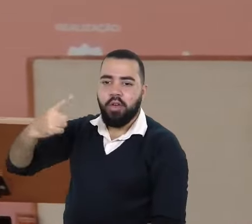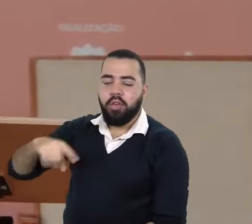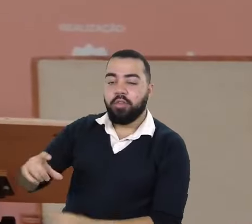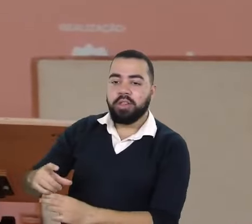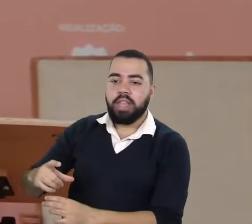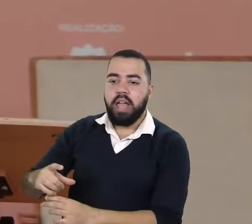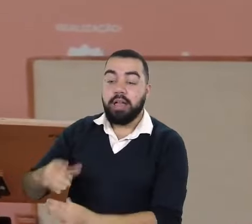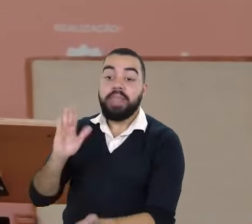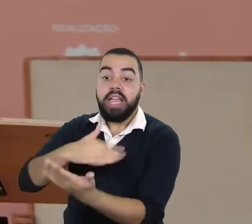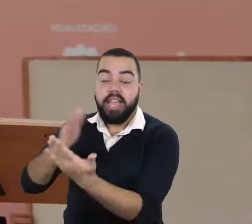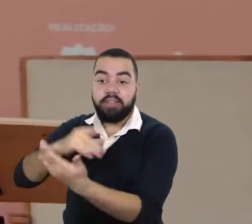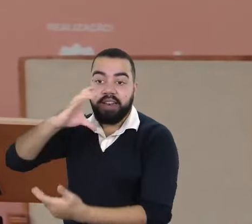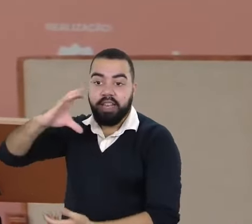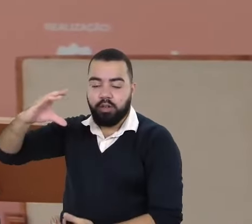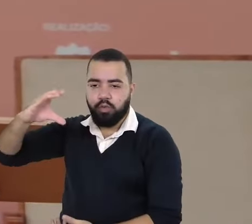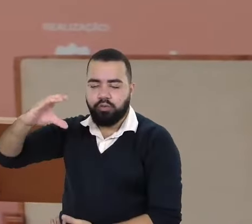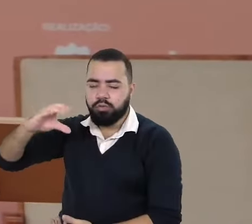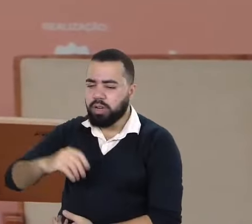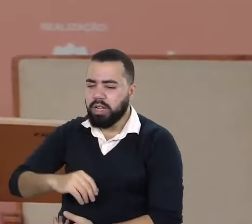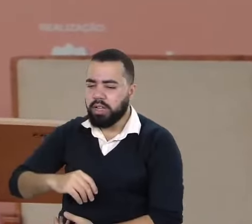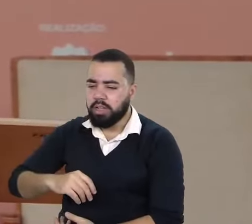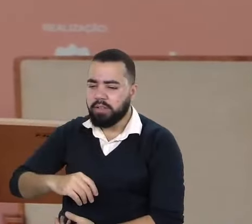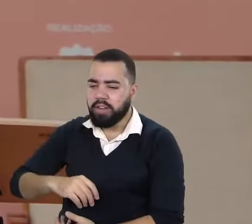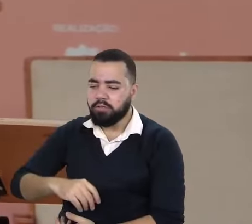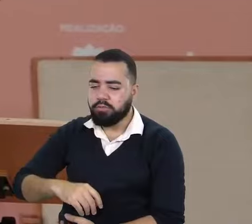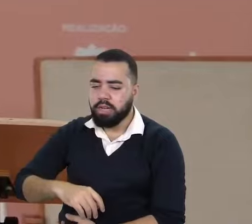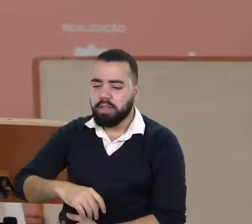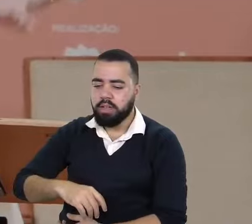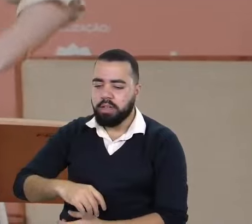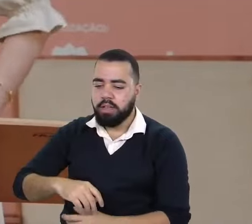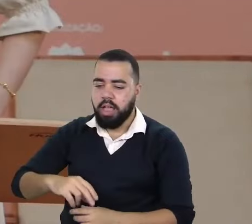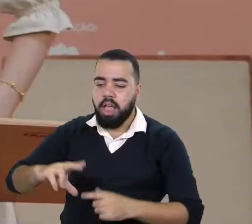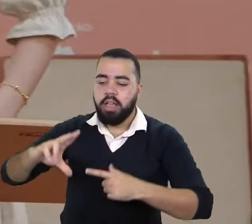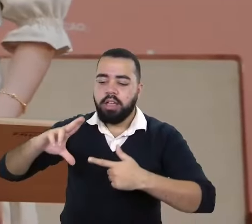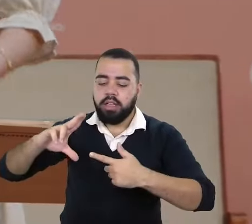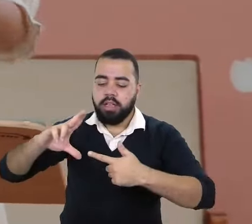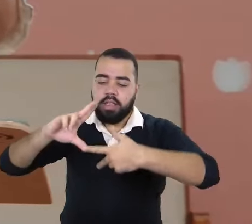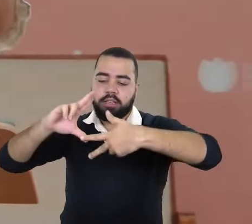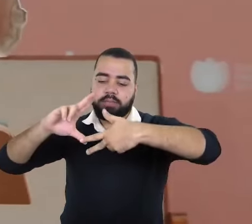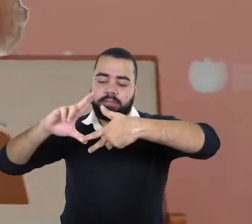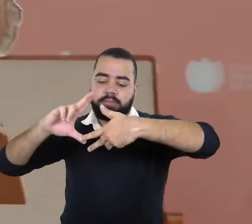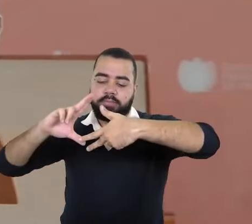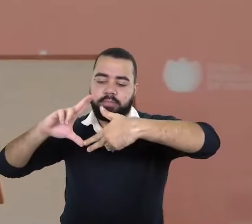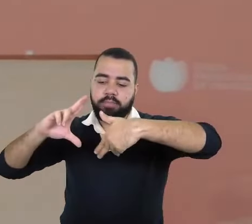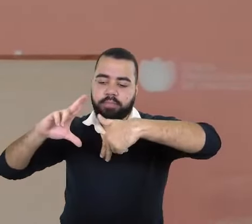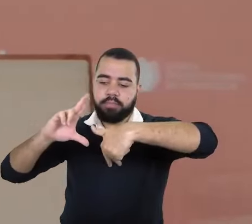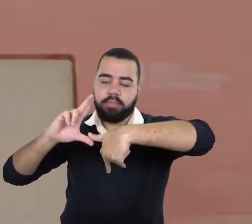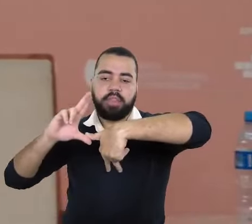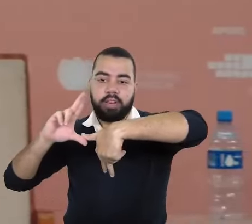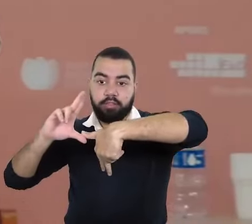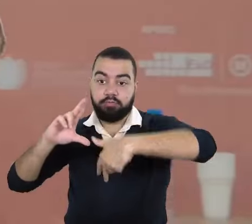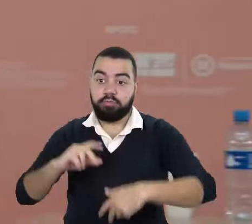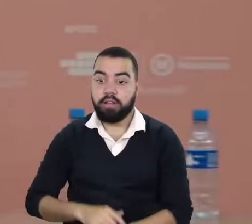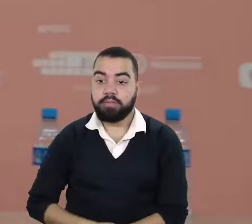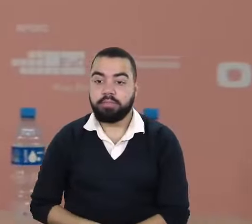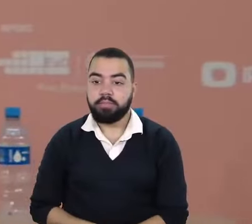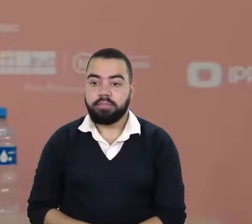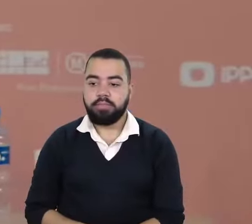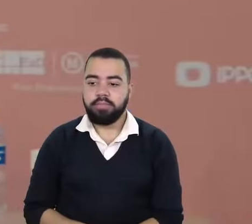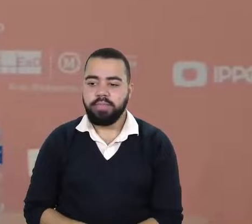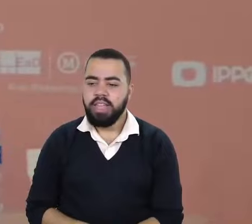cultura. Gente, assim, 14 anos lá. Entendeu? E é isso que acontece, às vezes, não desista